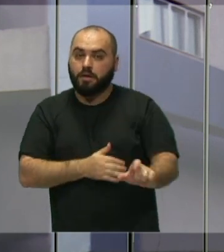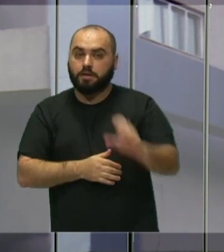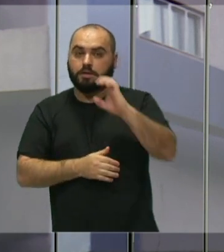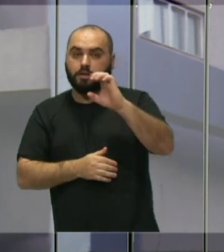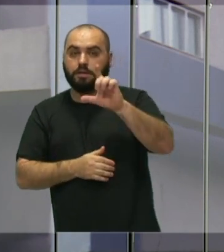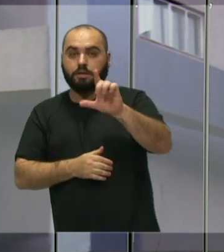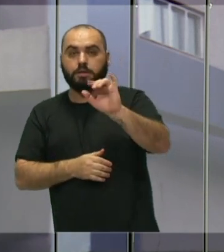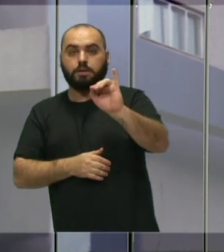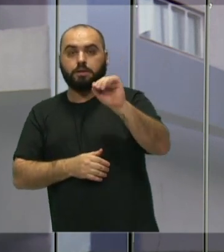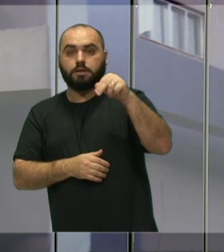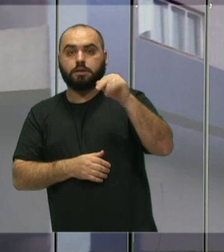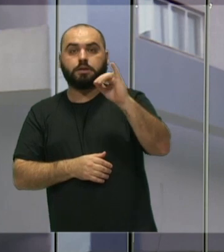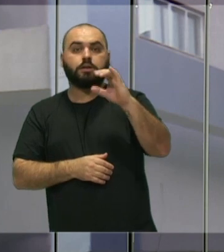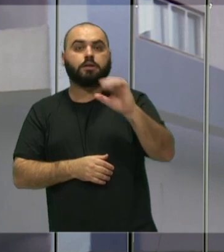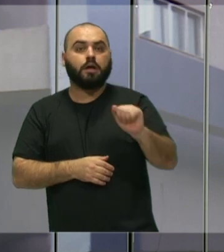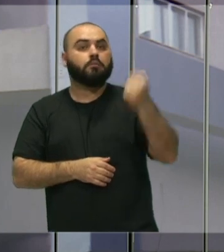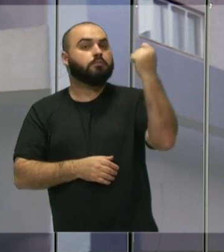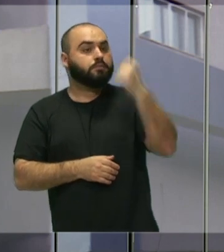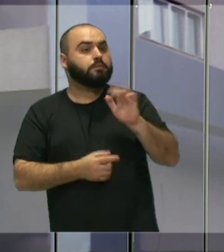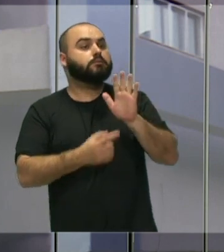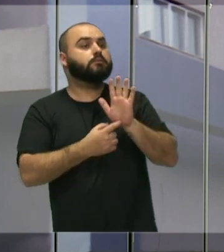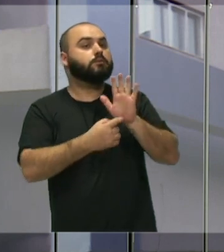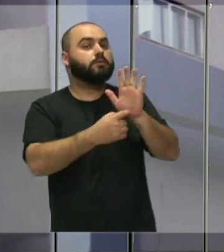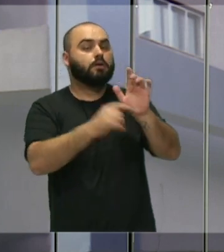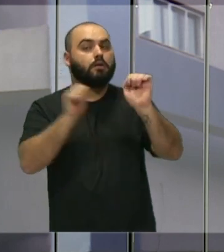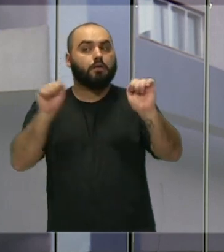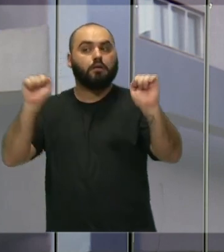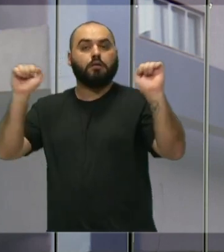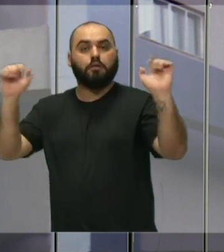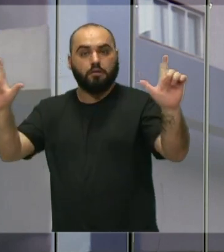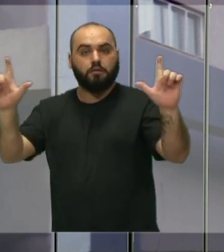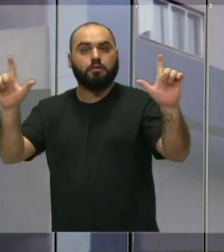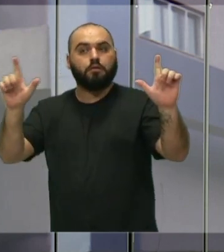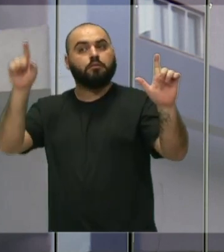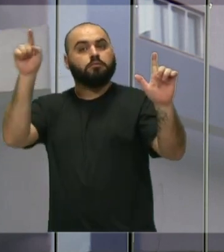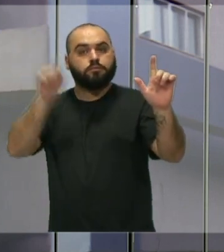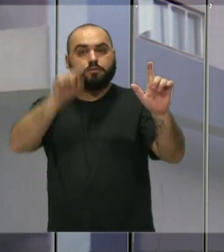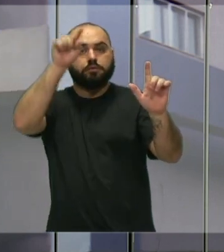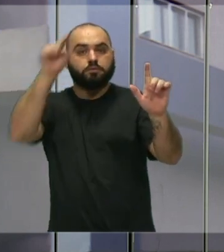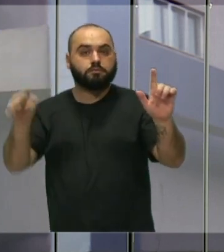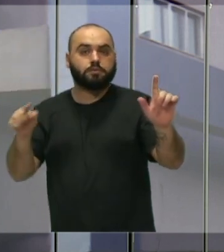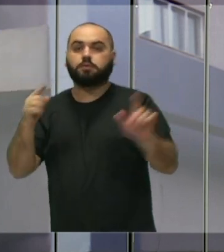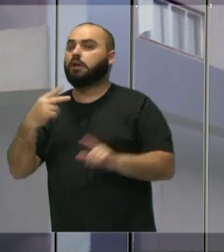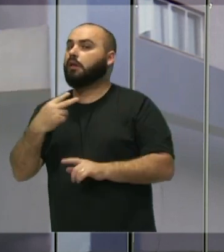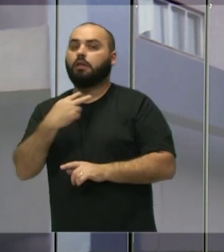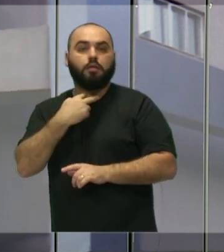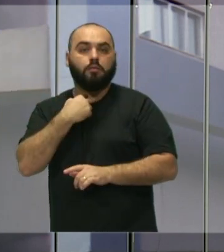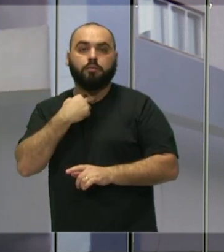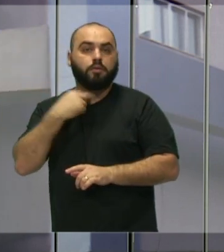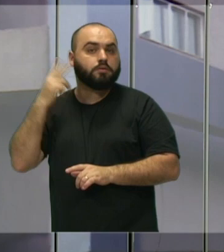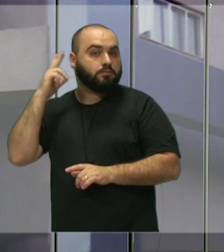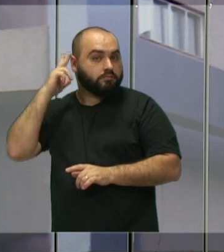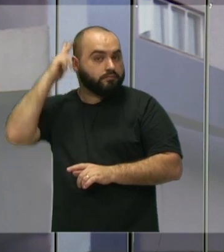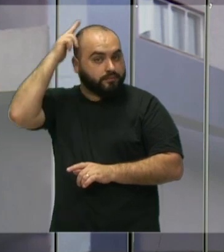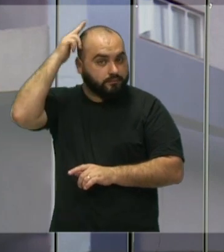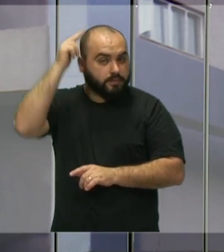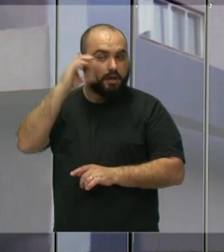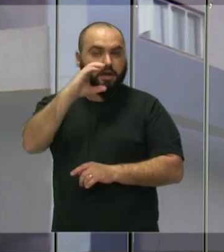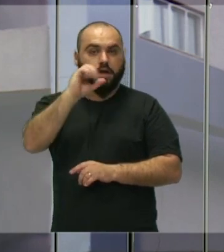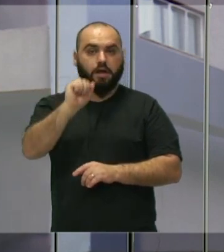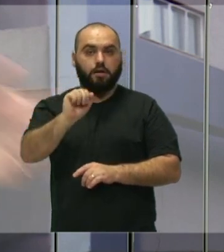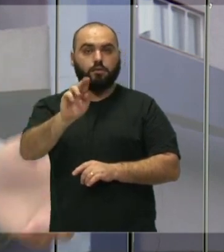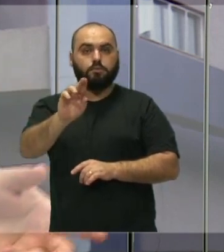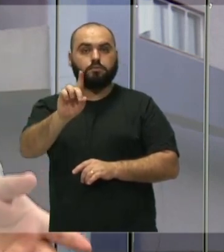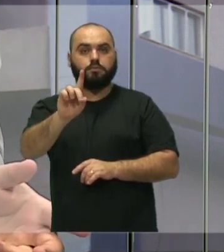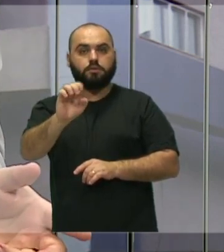sejam obrigadas a fixar esses cartazes esclarecendo a proibição do procedimento da caudectomia, né? Então,